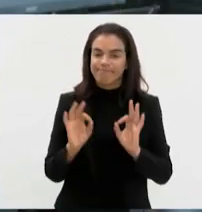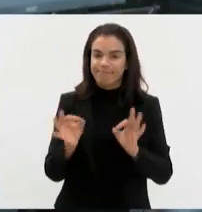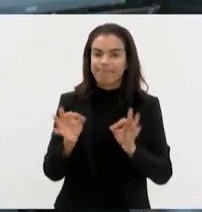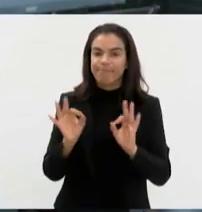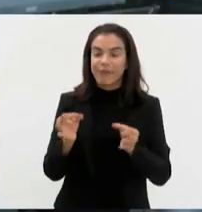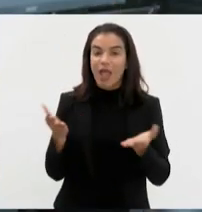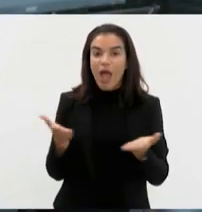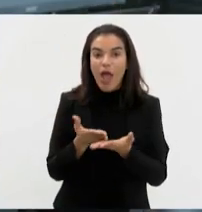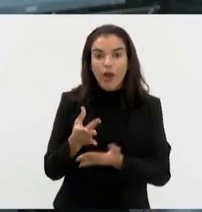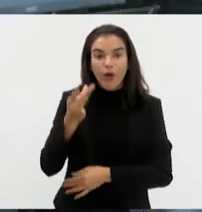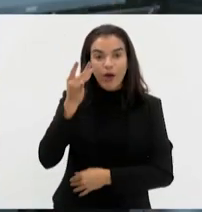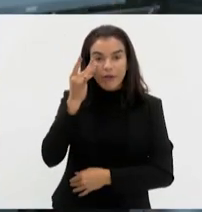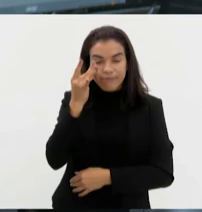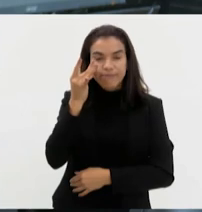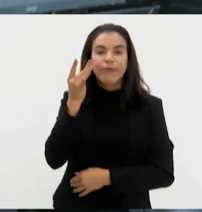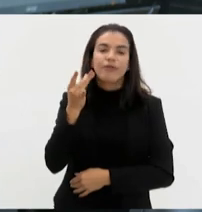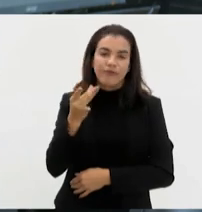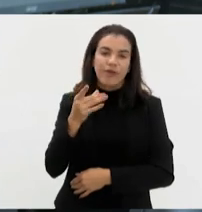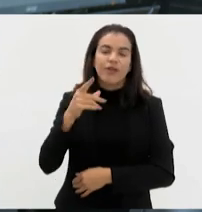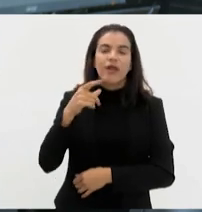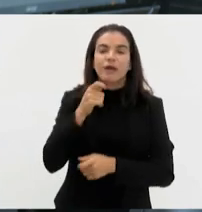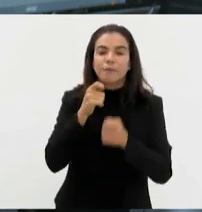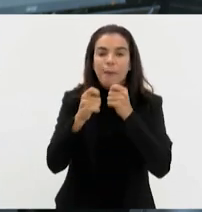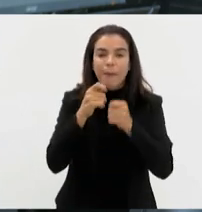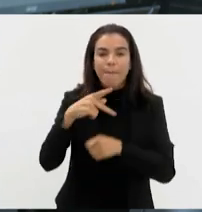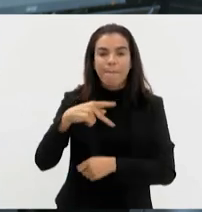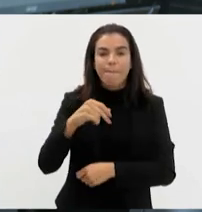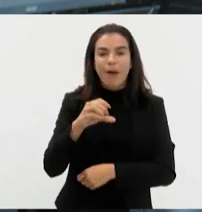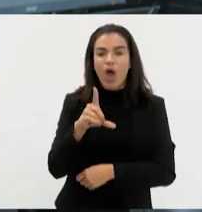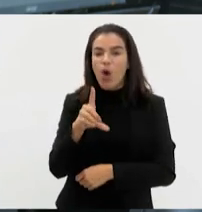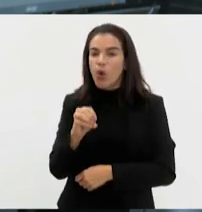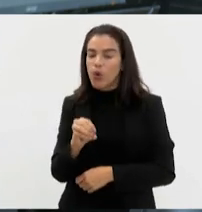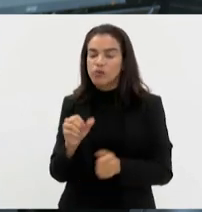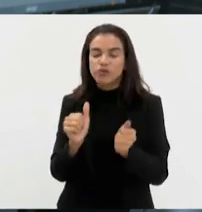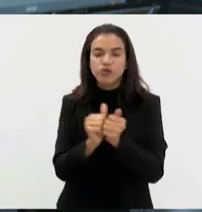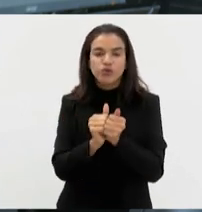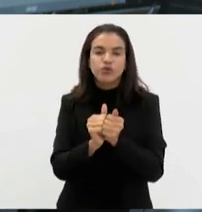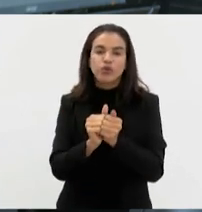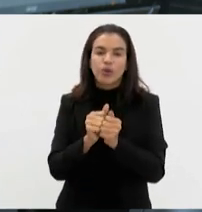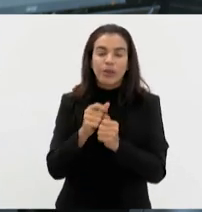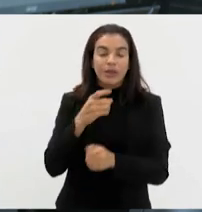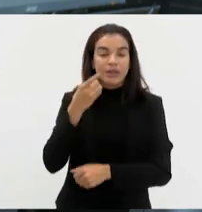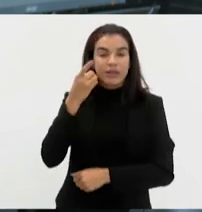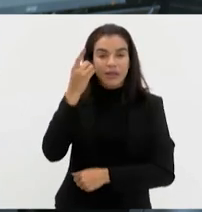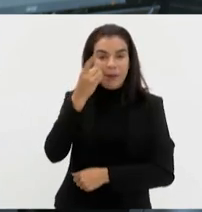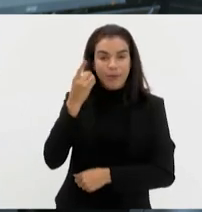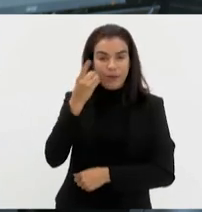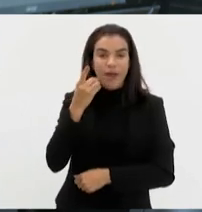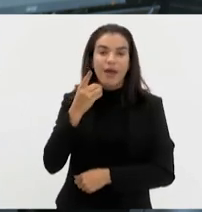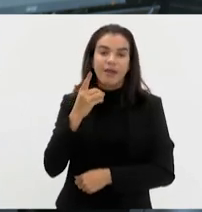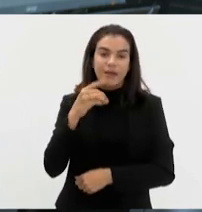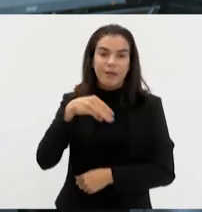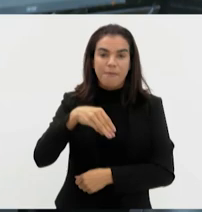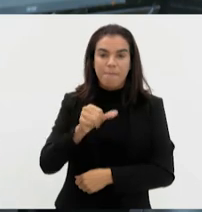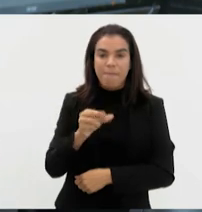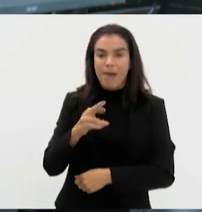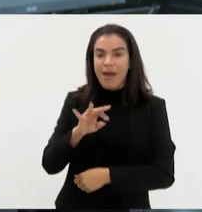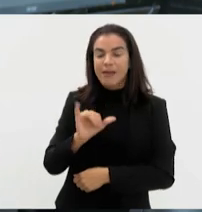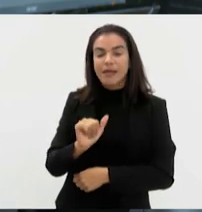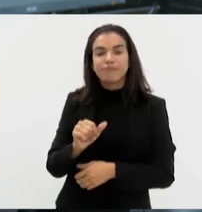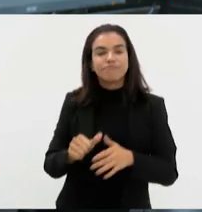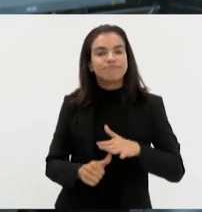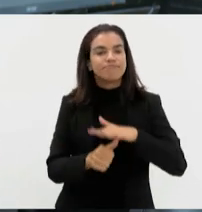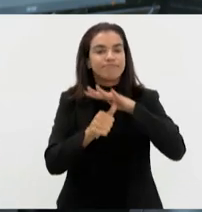vamos ao vivo com o repórter Paulo Vitor Viviani, que está ao lado da deputada Marta Rocha, presidente de uma CPI aqui na Alerj sobre